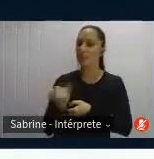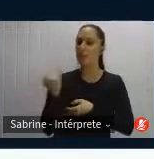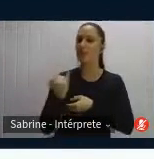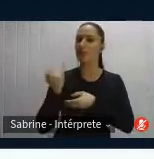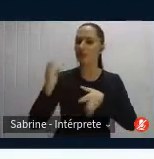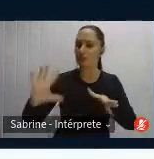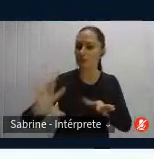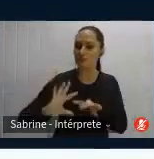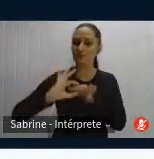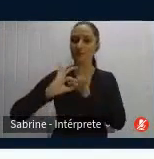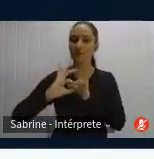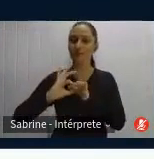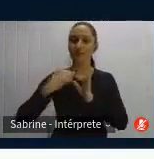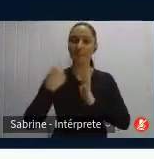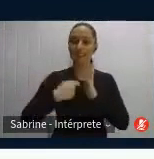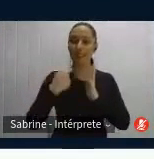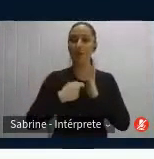que